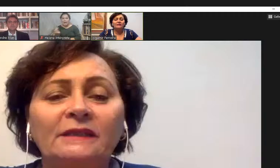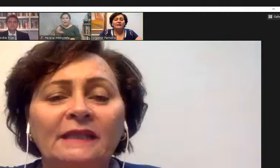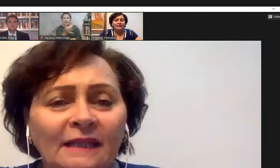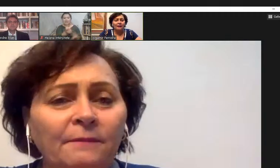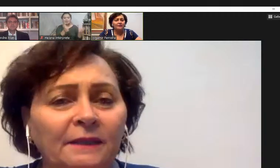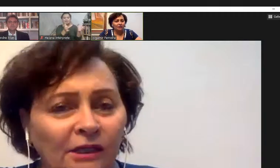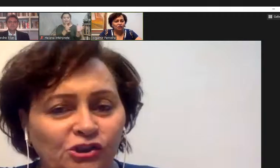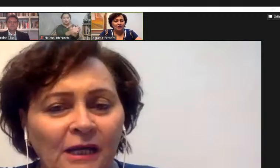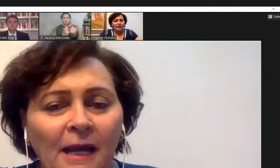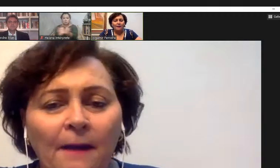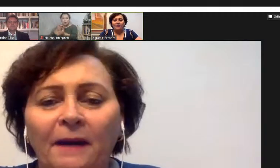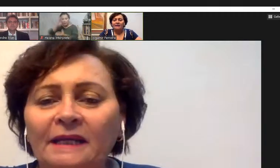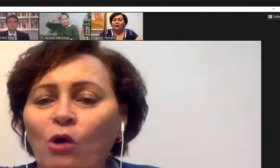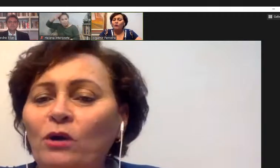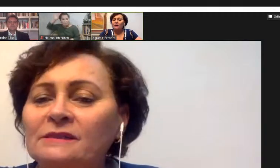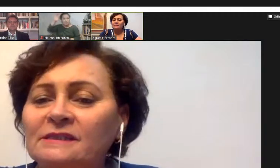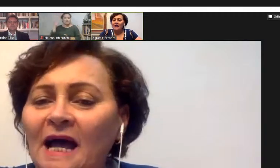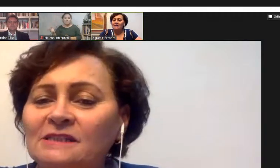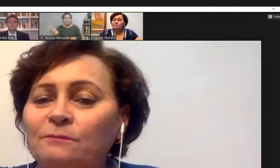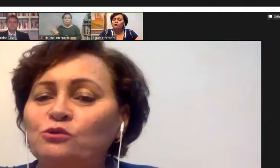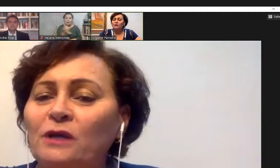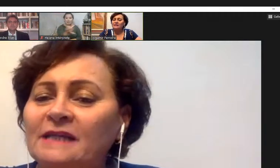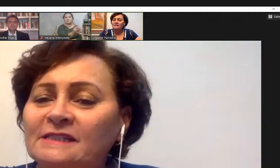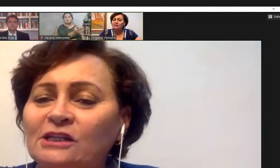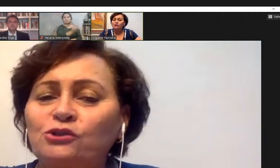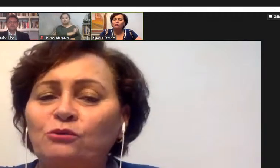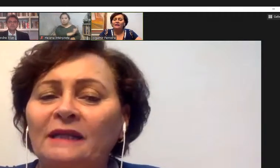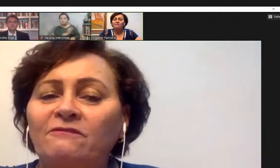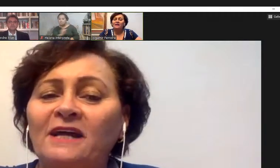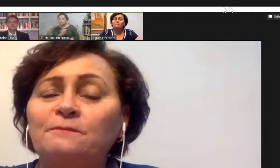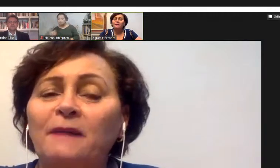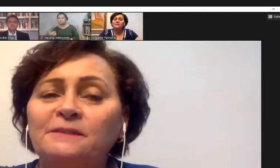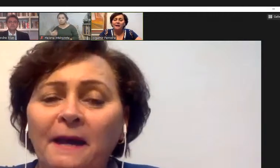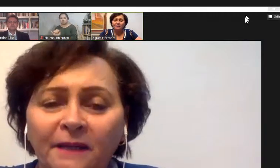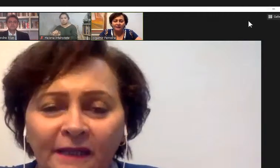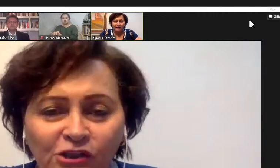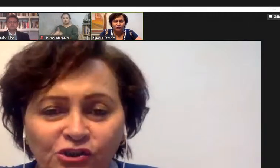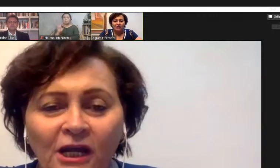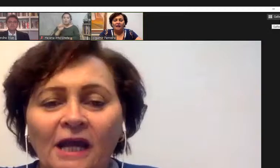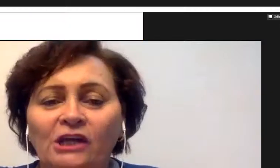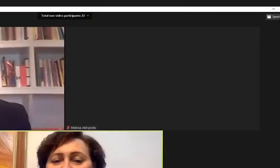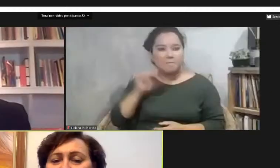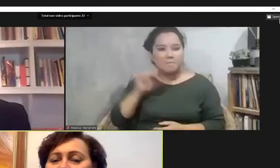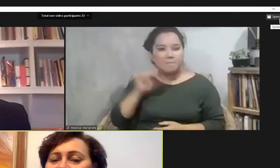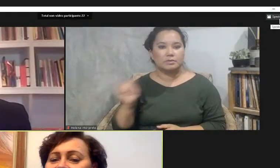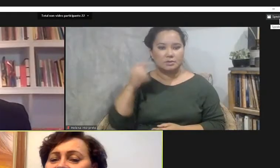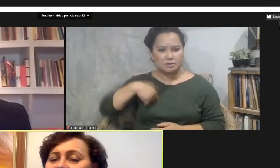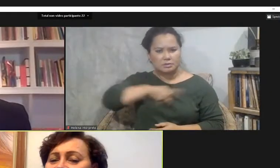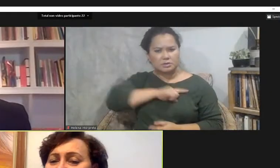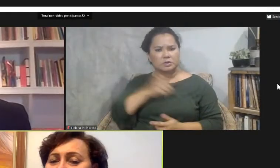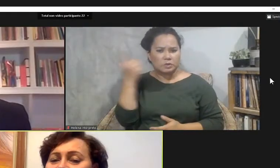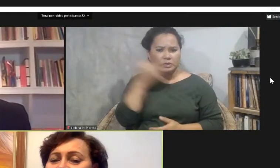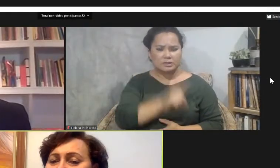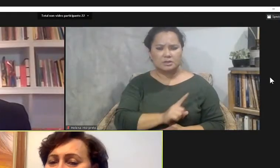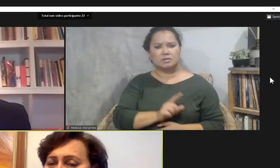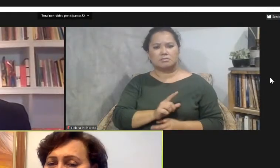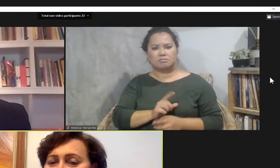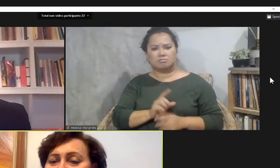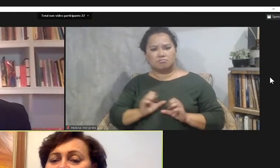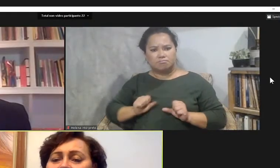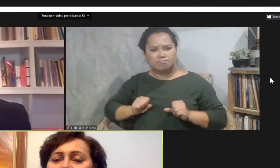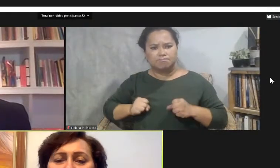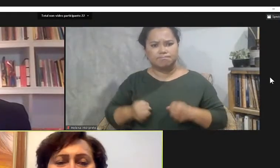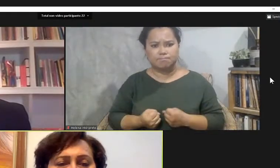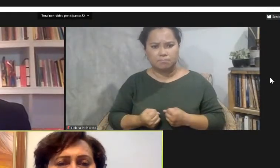foi determinante para que alcançássemos o exercício cada vez mais permanente de práticas acadêmicas que